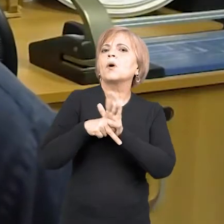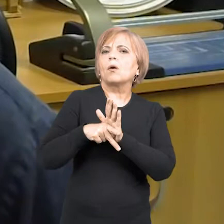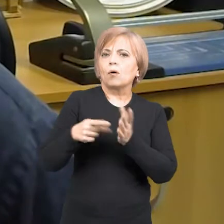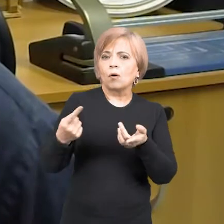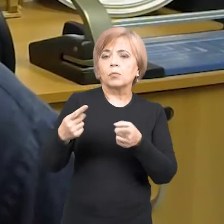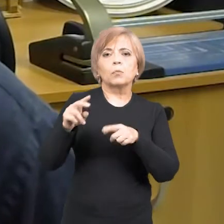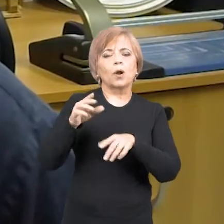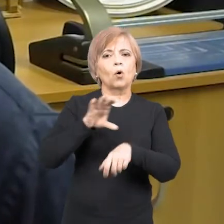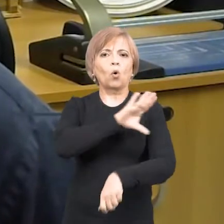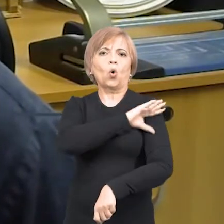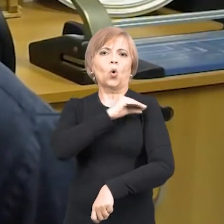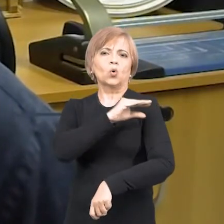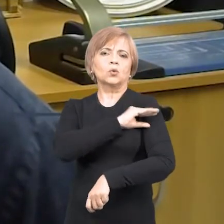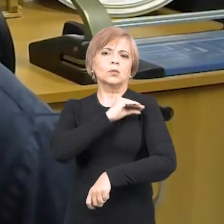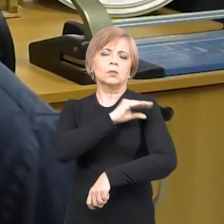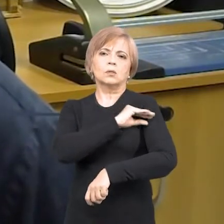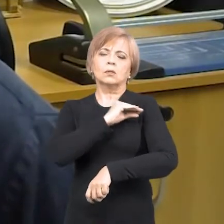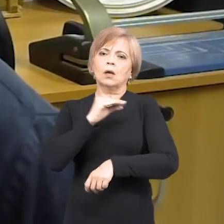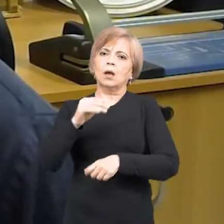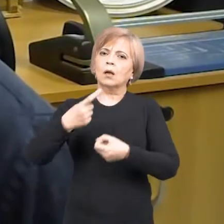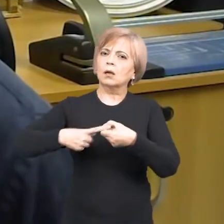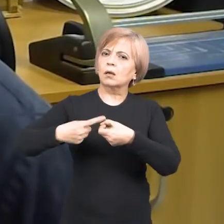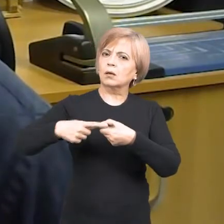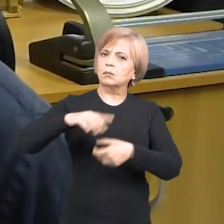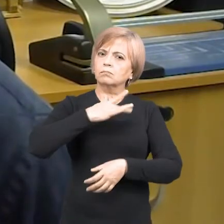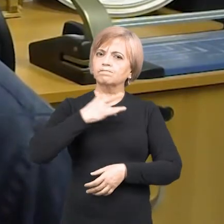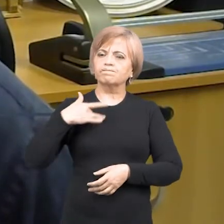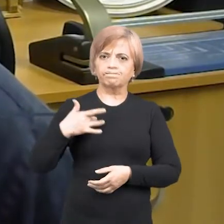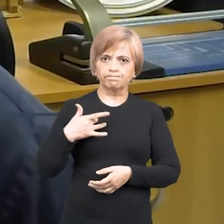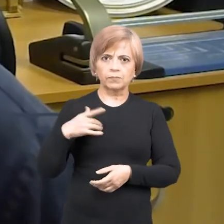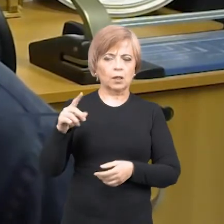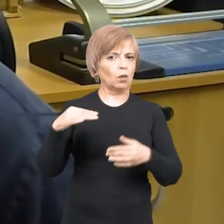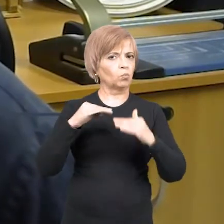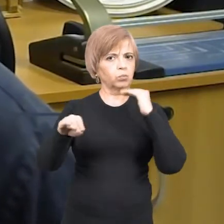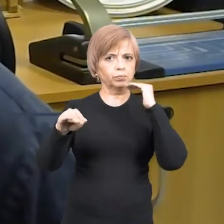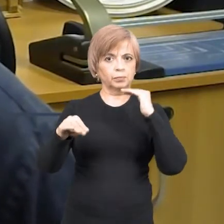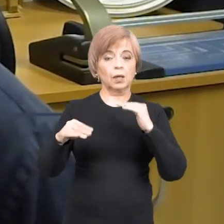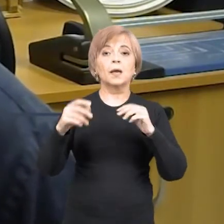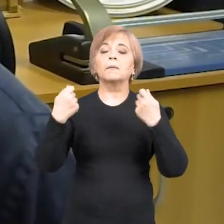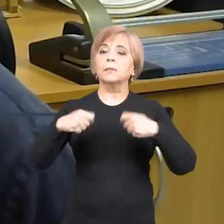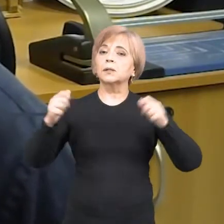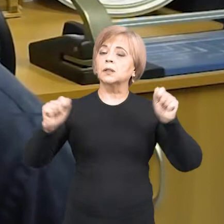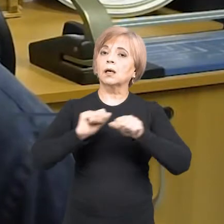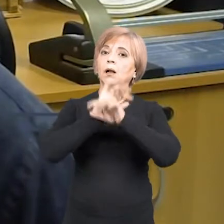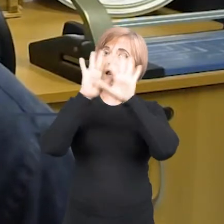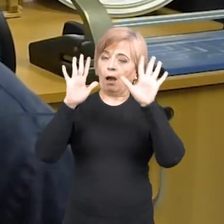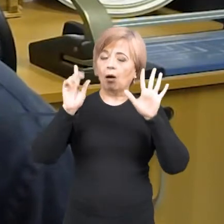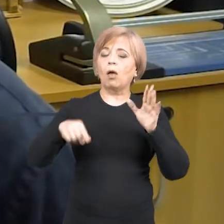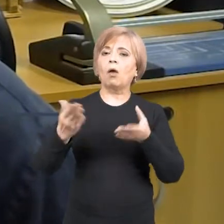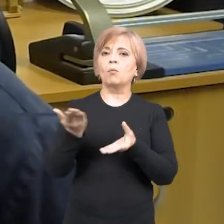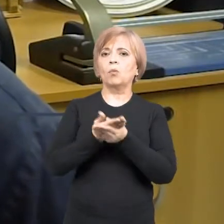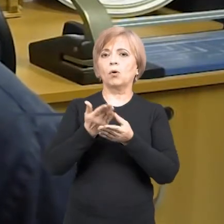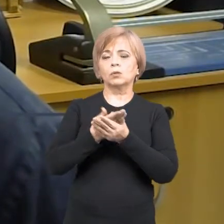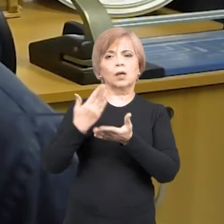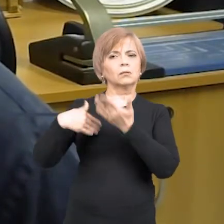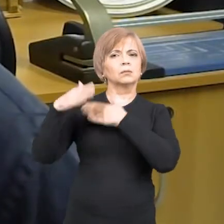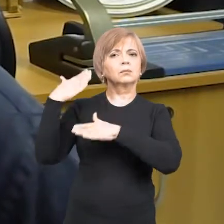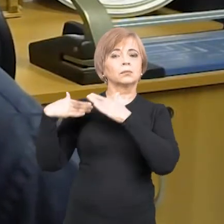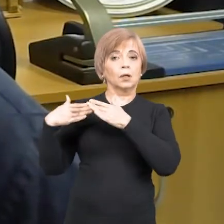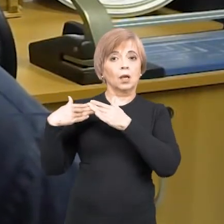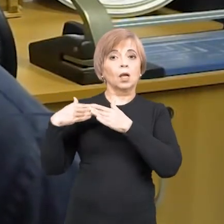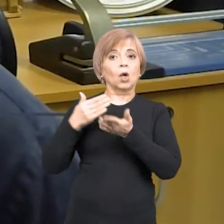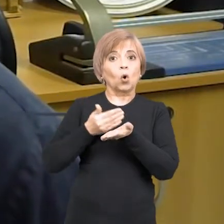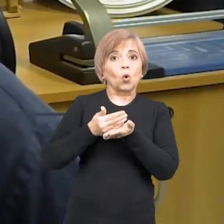Conselho Municipal de Saúde. Na verdade, esse inquérito civil, isso é bom também que se esclareça, é um inquérito antigo, ele foi